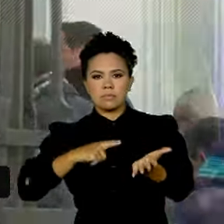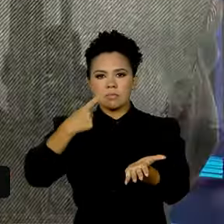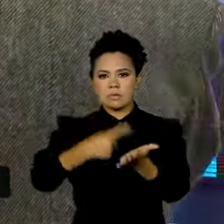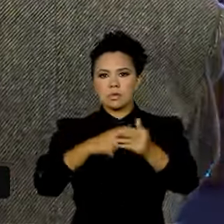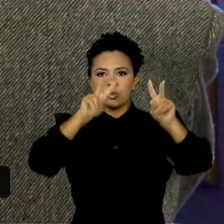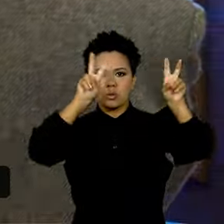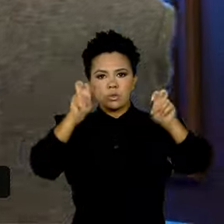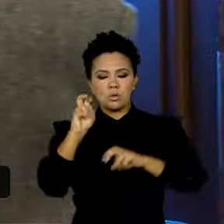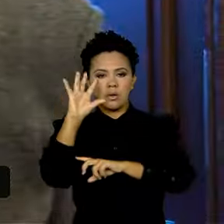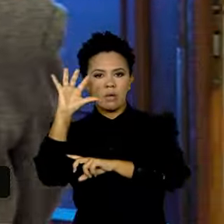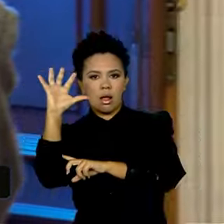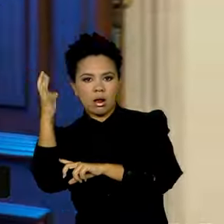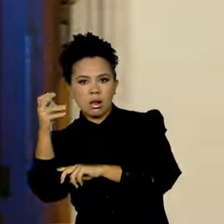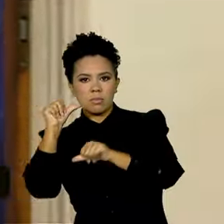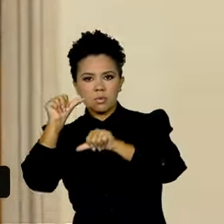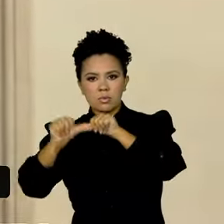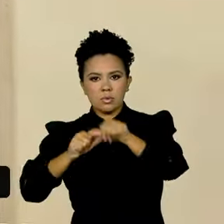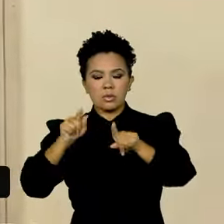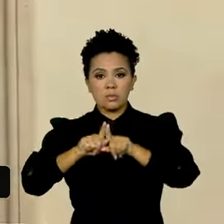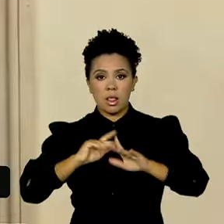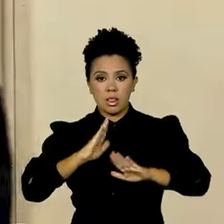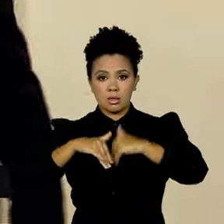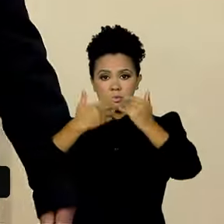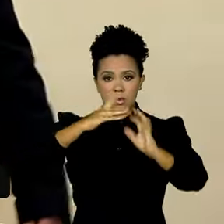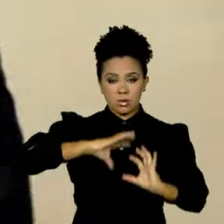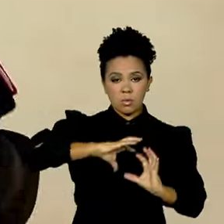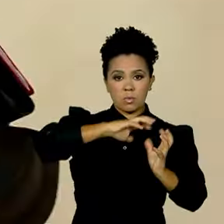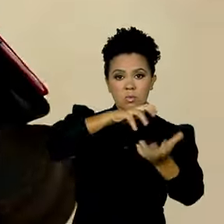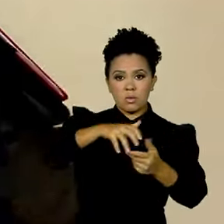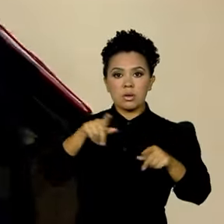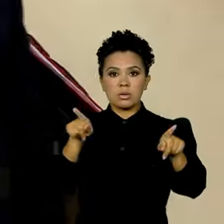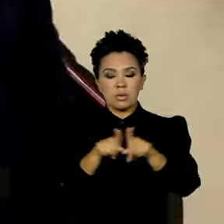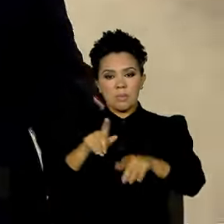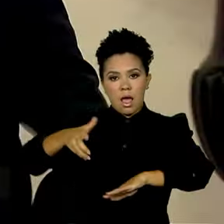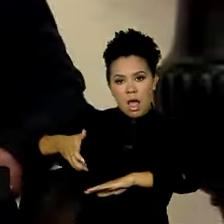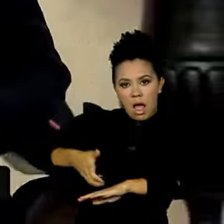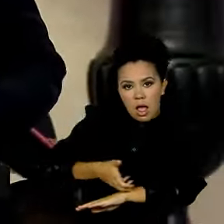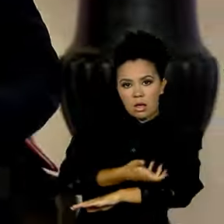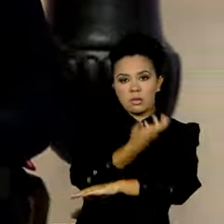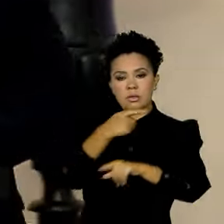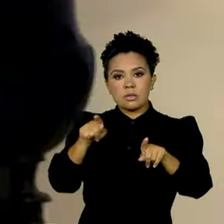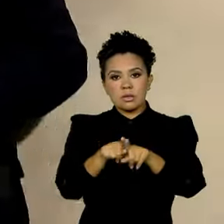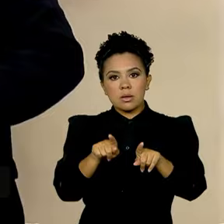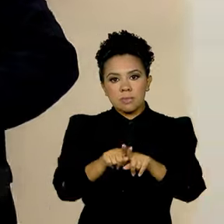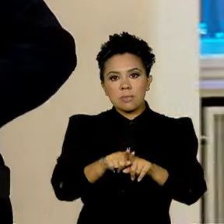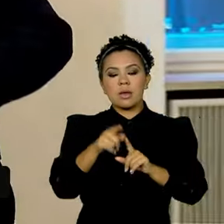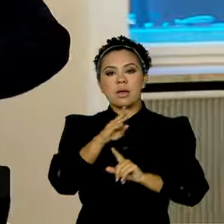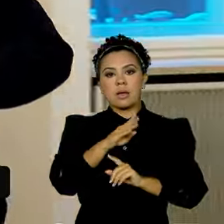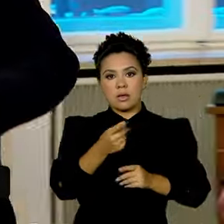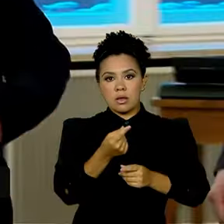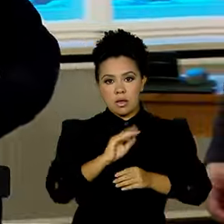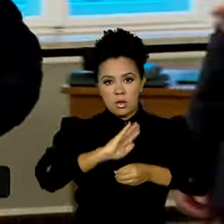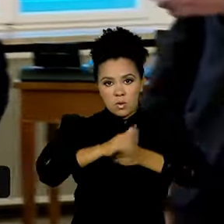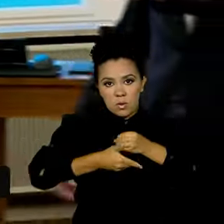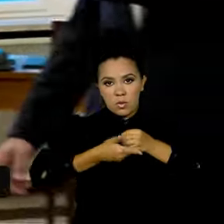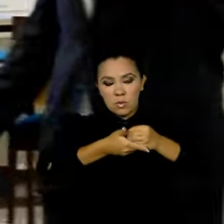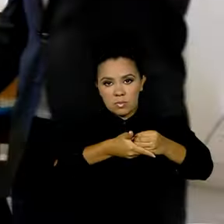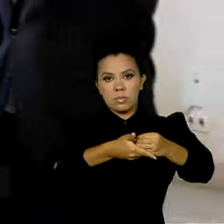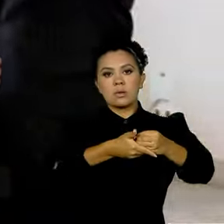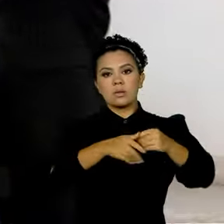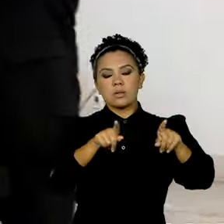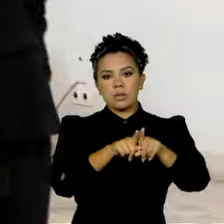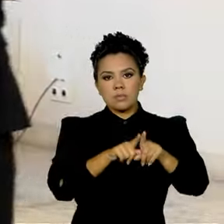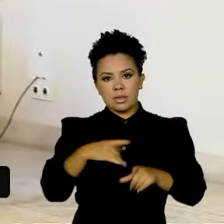clima, desenvolvimento global, agricultura, bioeconomia, energia, saúde, ciência, tecnologia